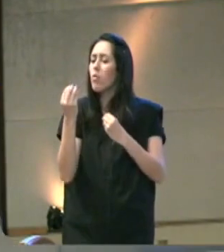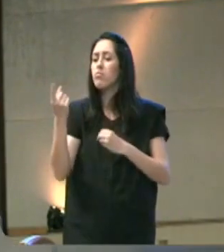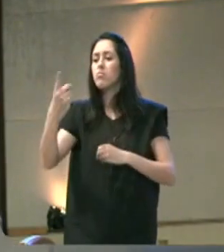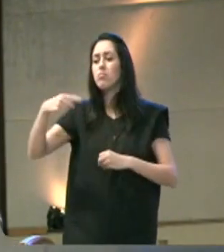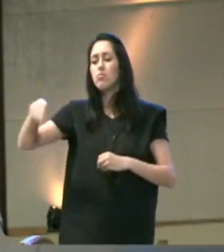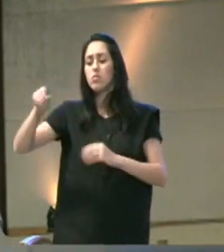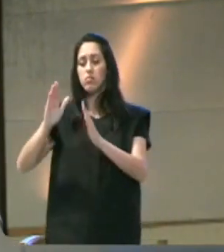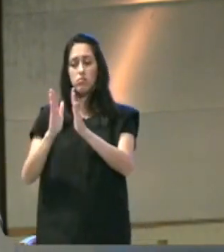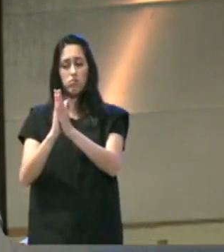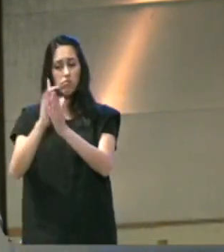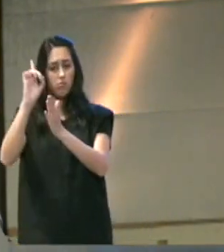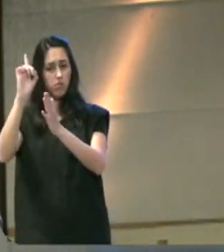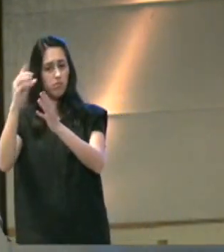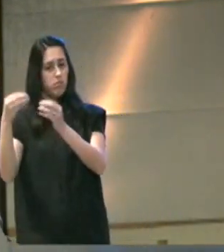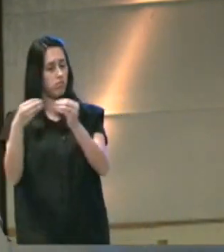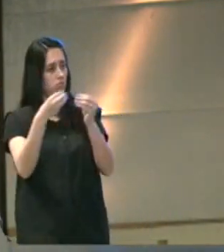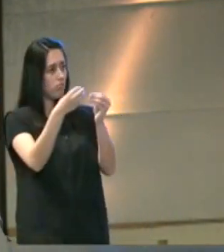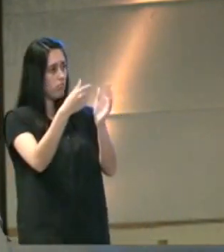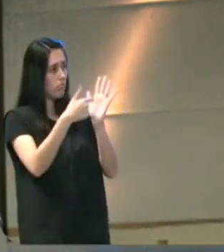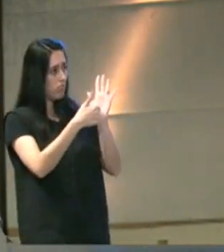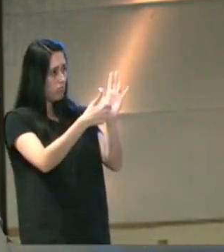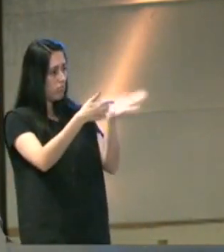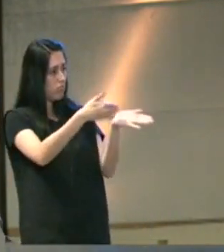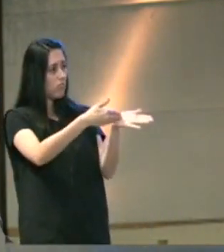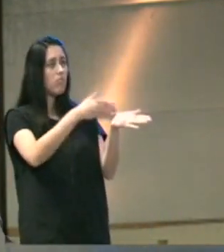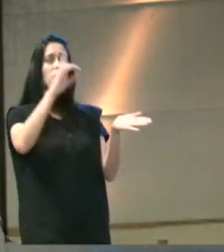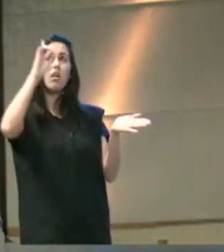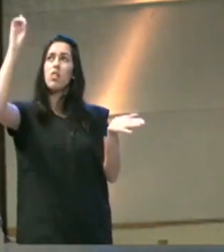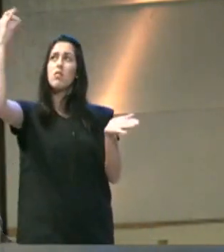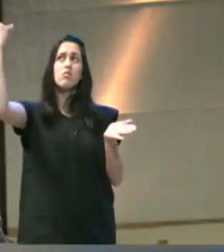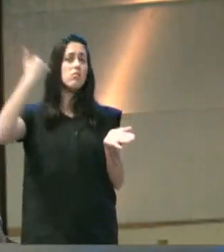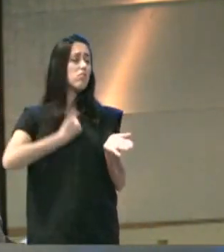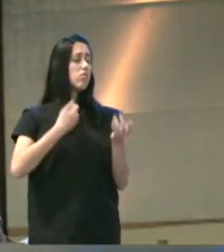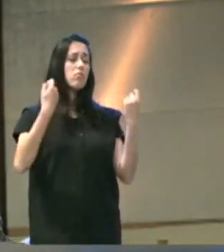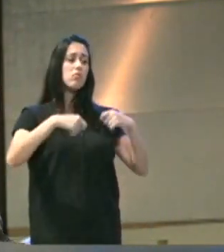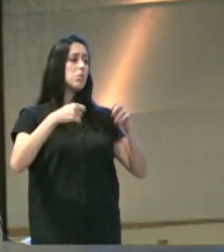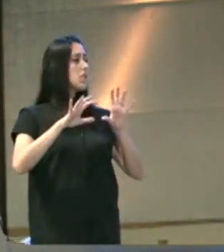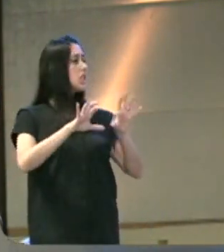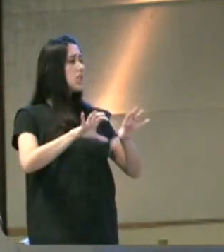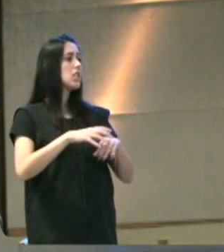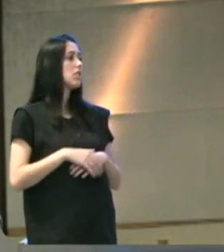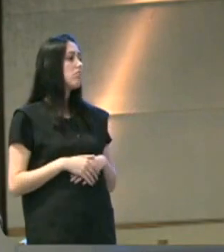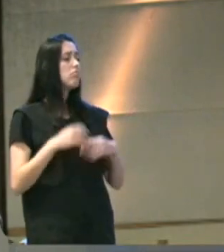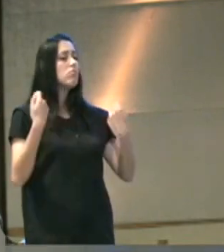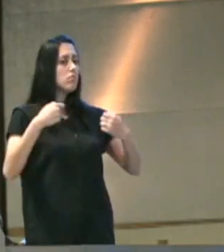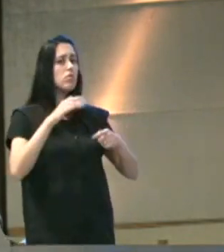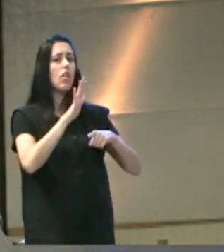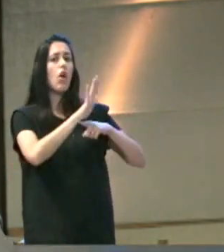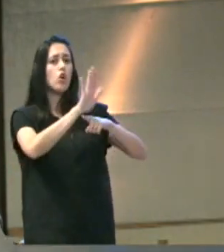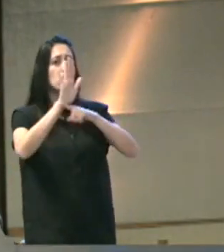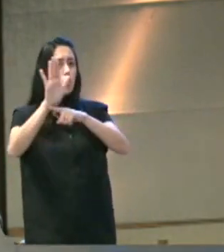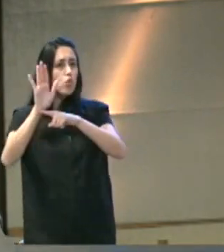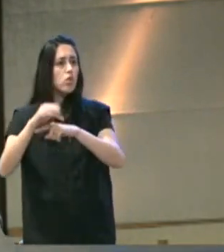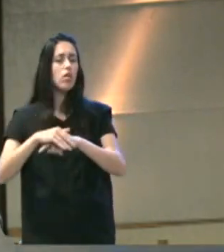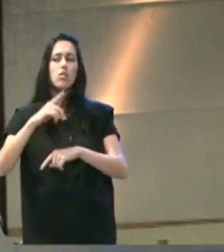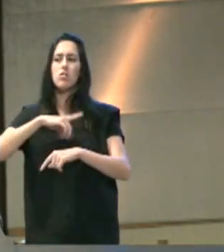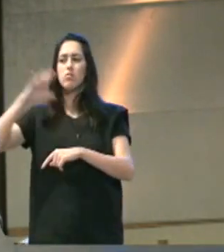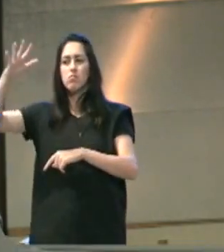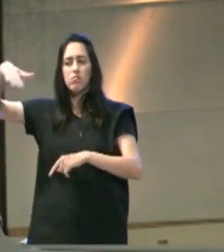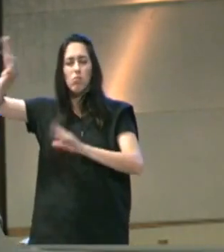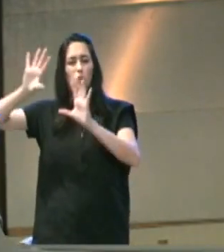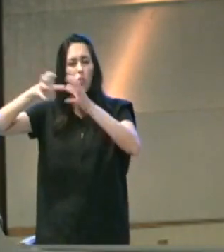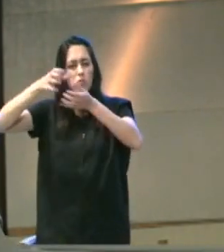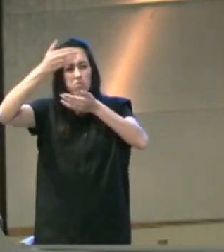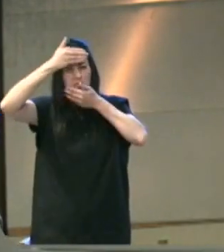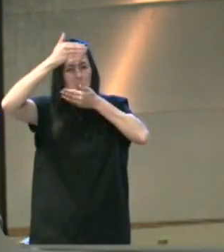assim, porque o nosso Deus nos ensina a viver assim. E aqueles homens que sempre queimavam as